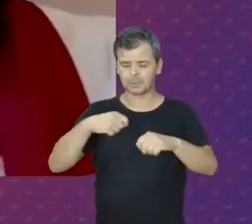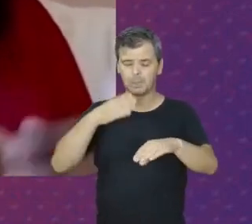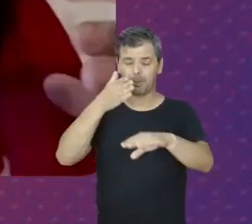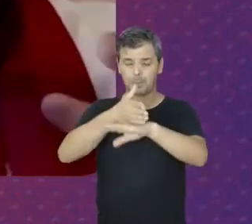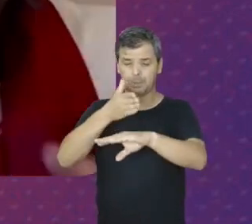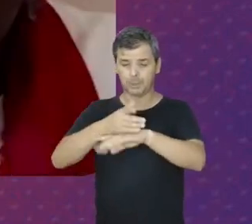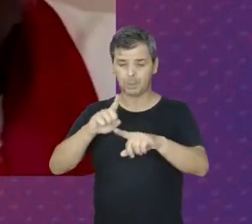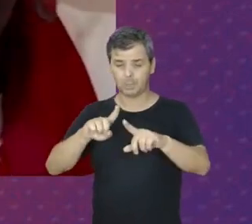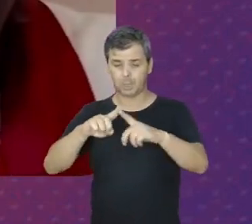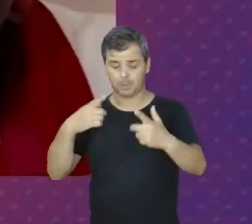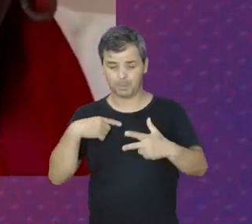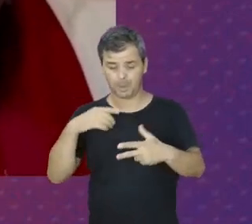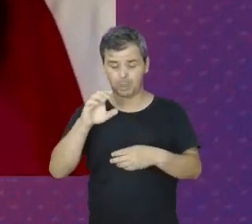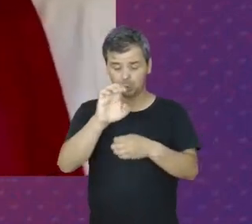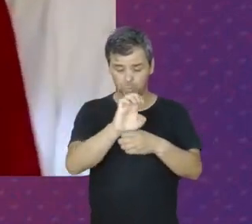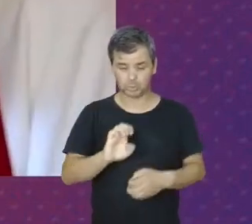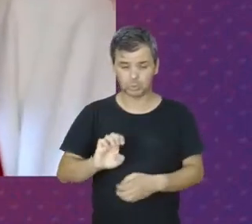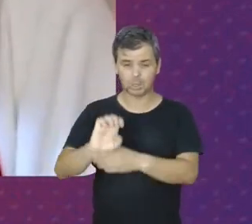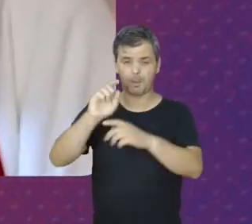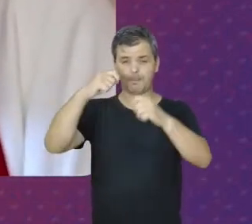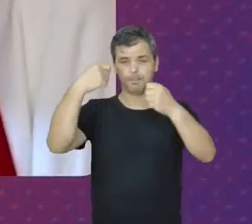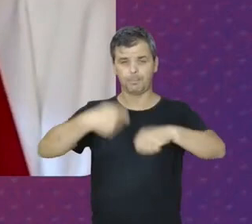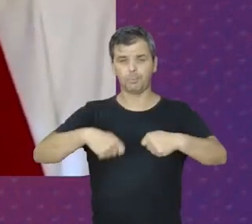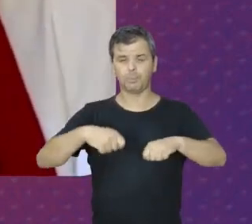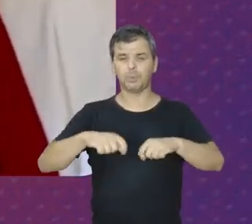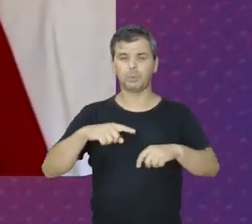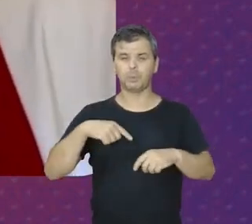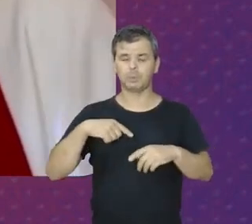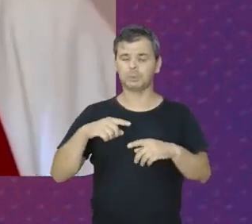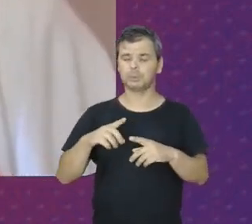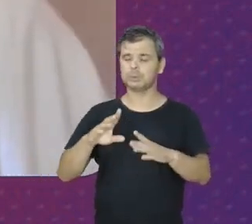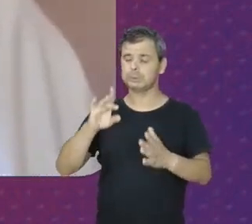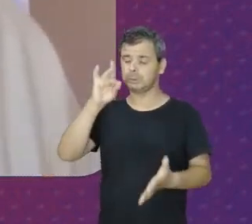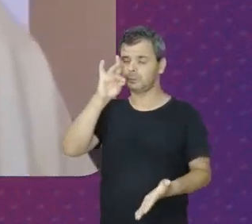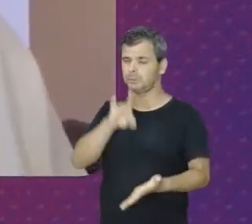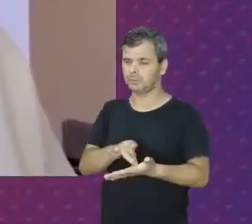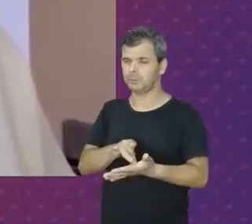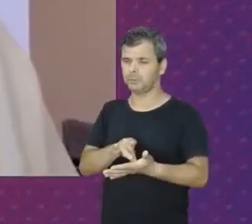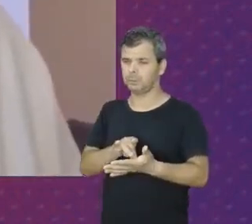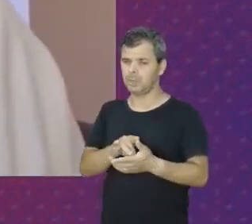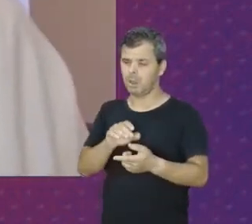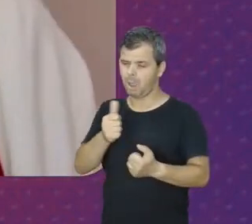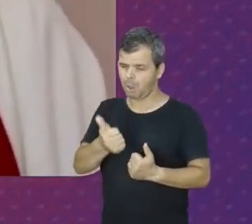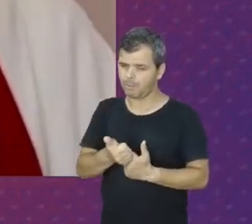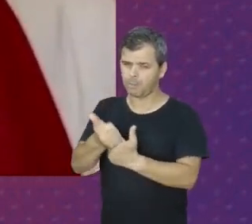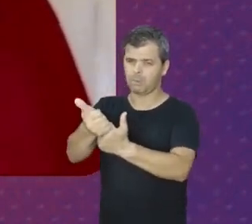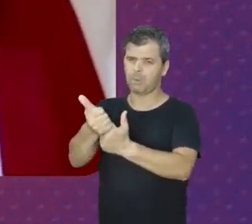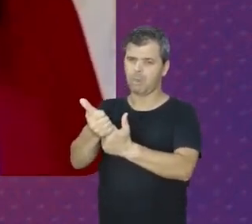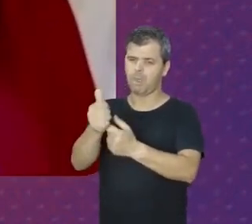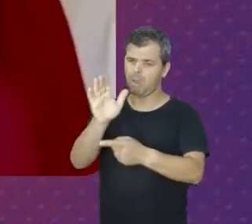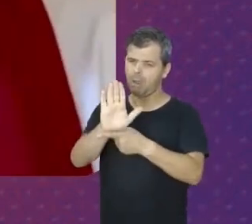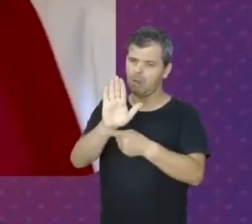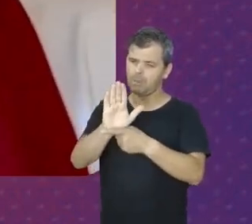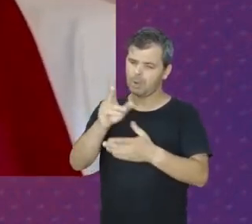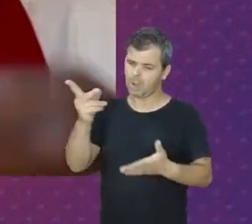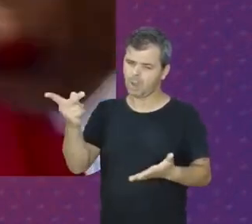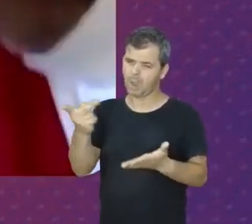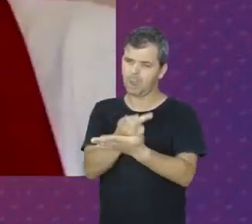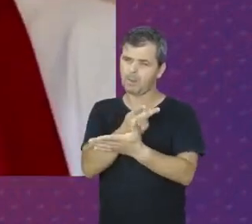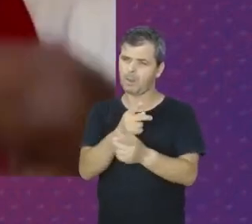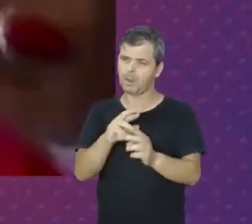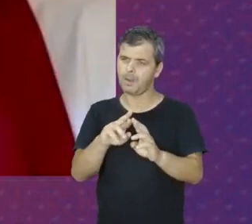presente, mas o Estado precisa necessariamente contribuir para que isso aconteça da